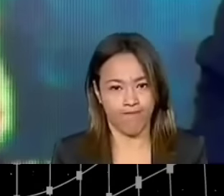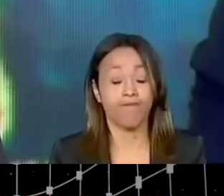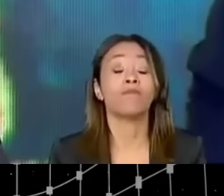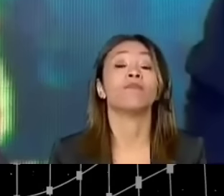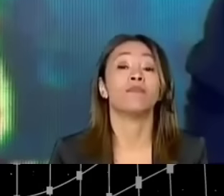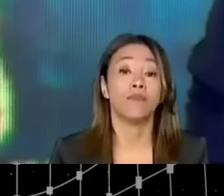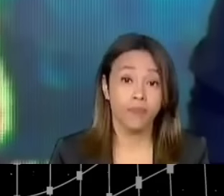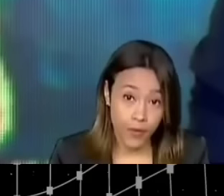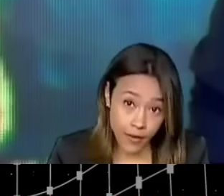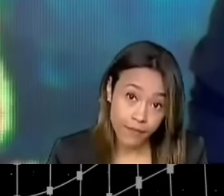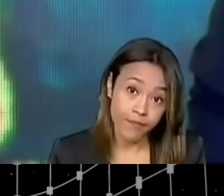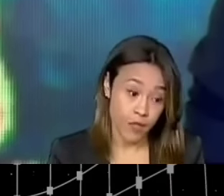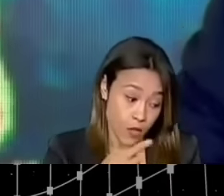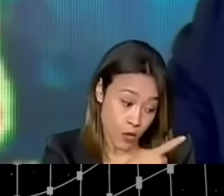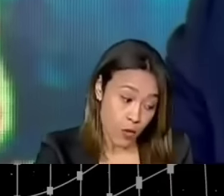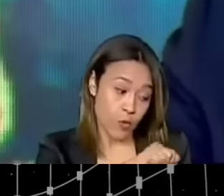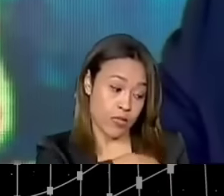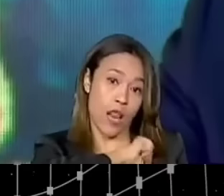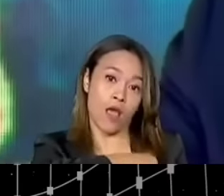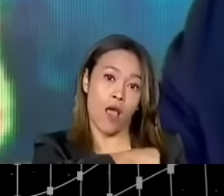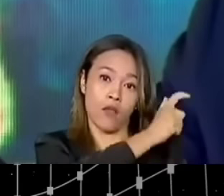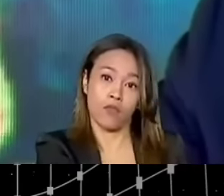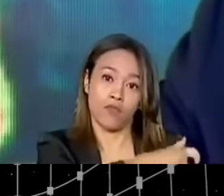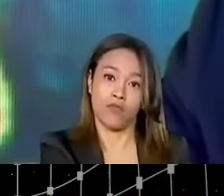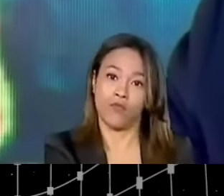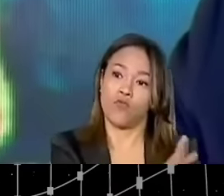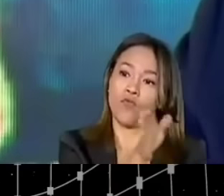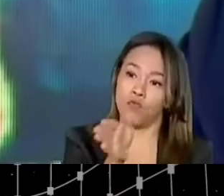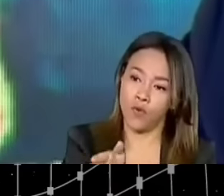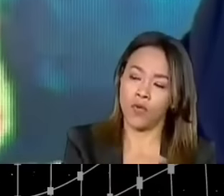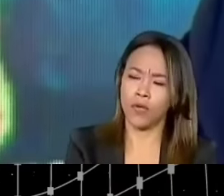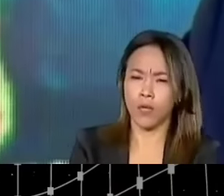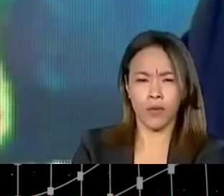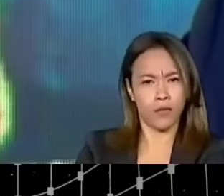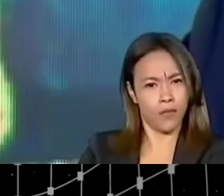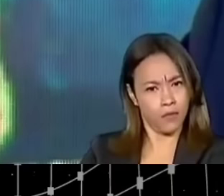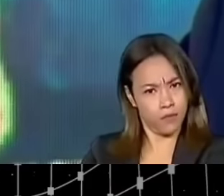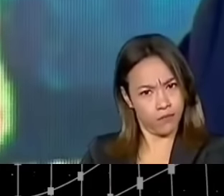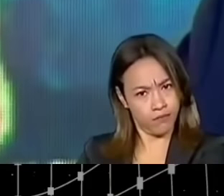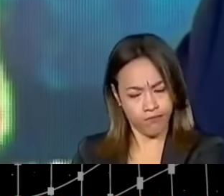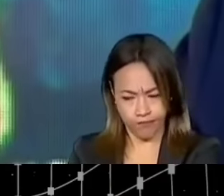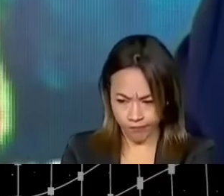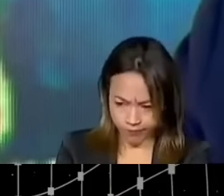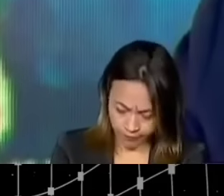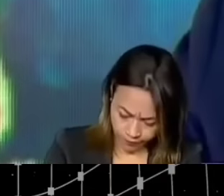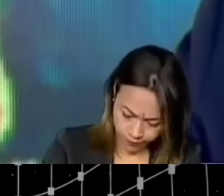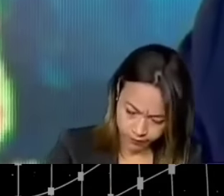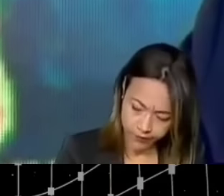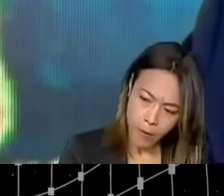Por quê? Porque os delegados que foram, sentaram, gentilmente, conversaram com